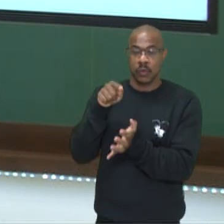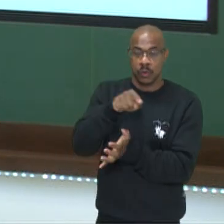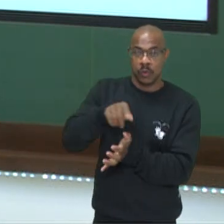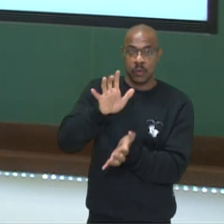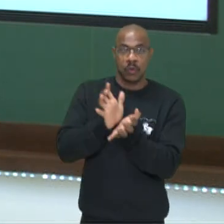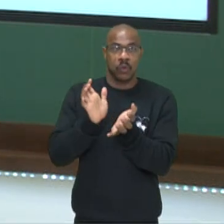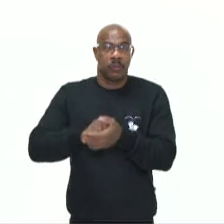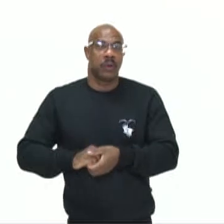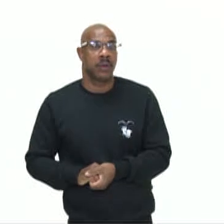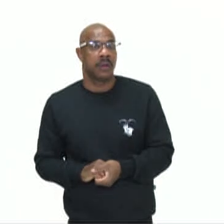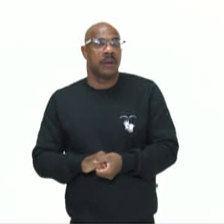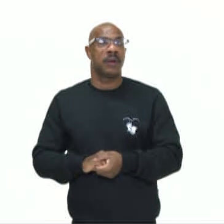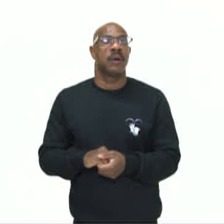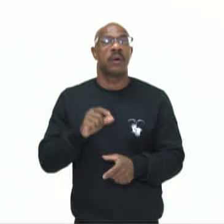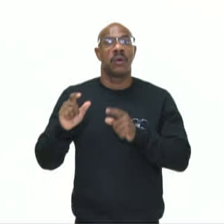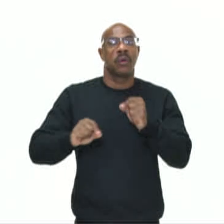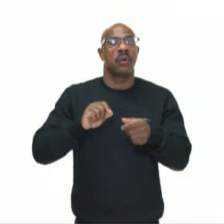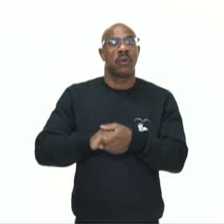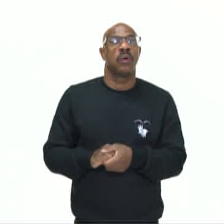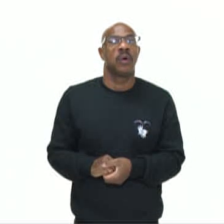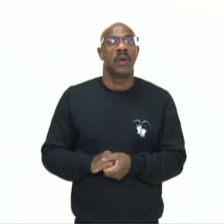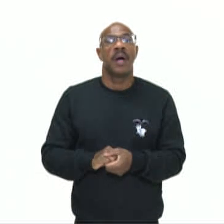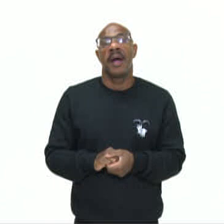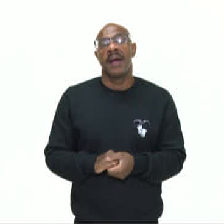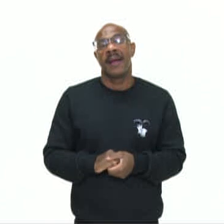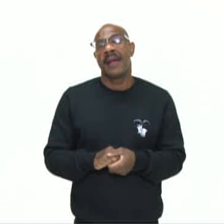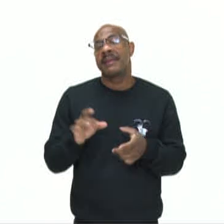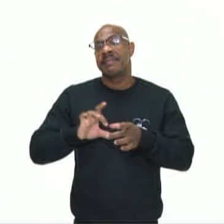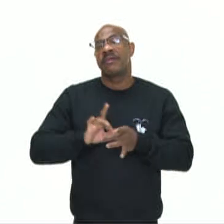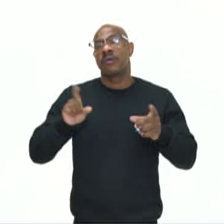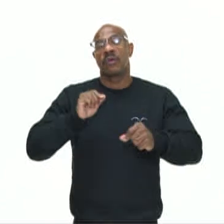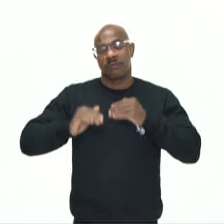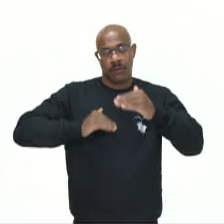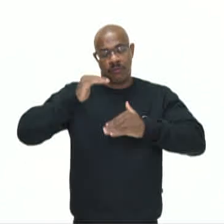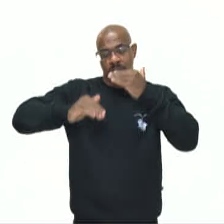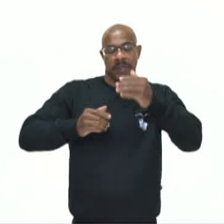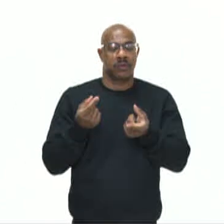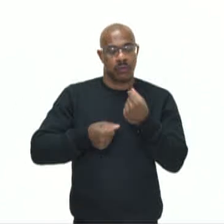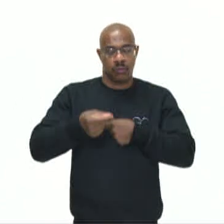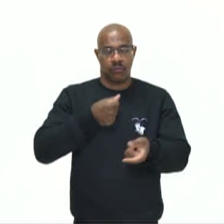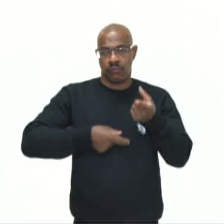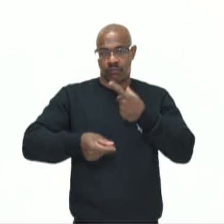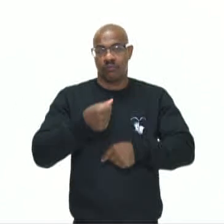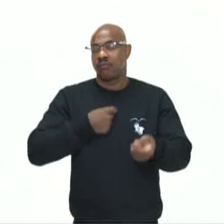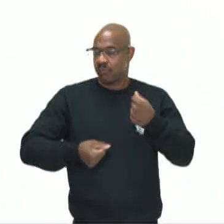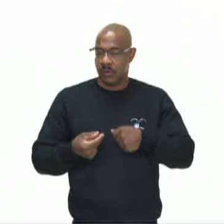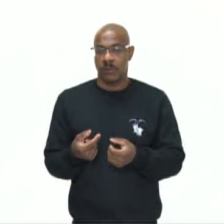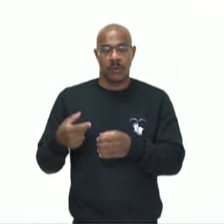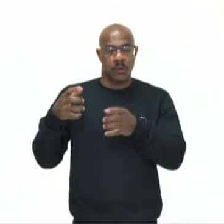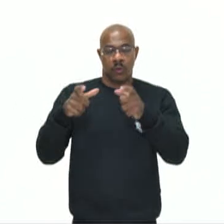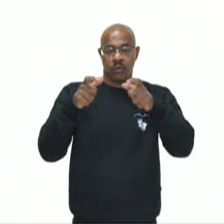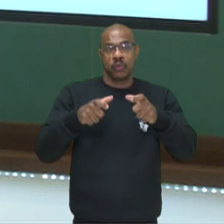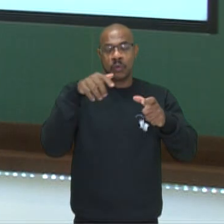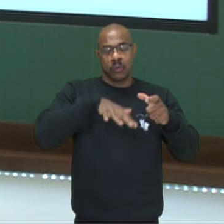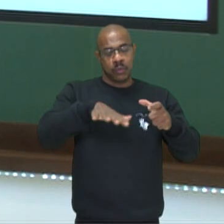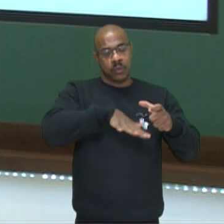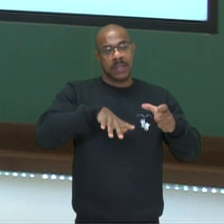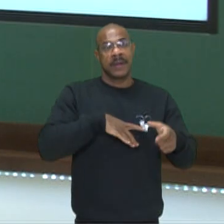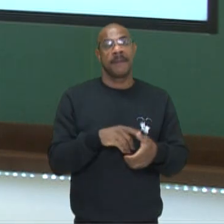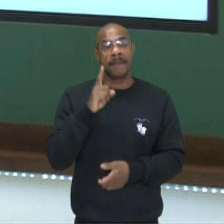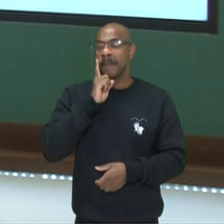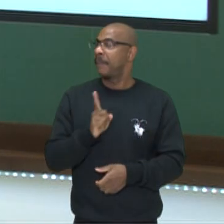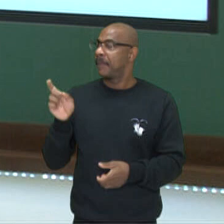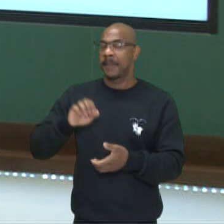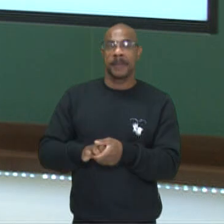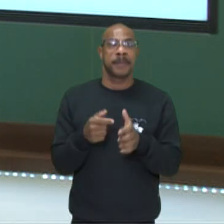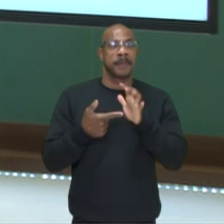né, no calvinismo, permitiu esse desenvolvimento econômico da colônia. Inclusive aqui, né, essa representação